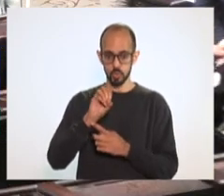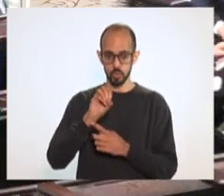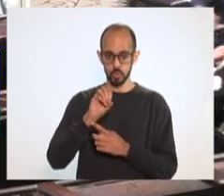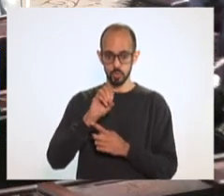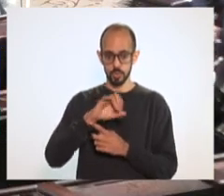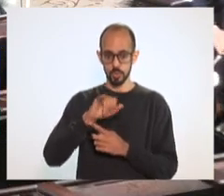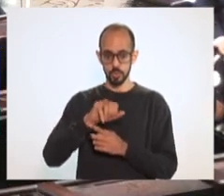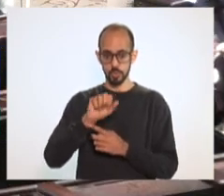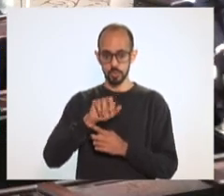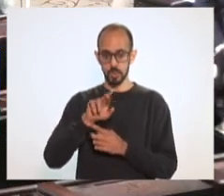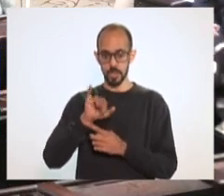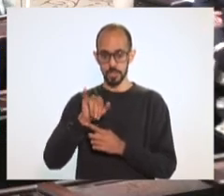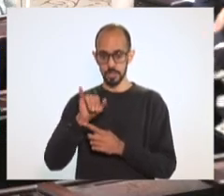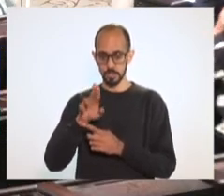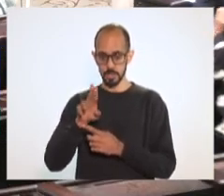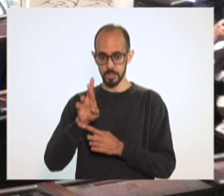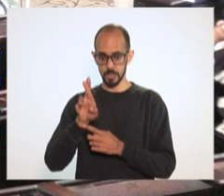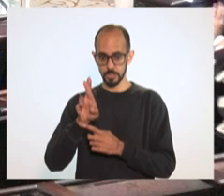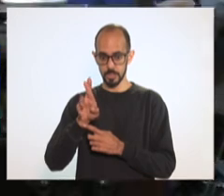Jair, já foi, Eliomar,